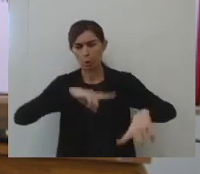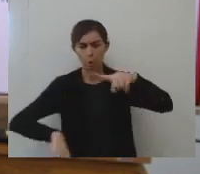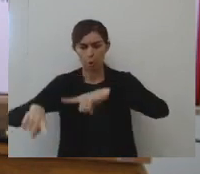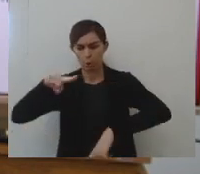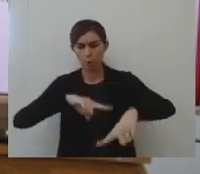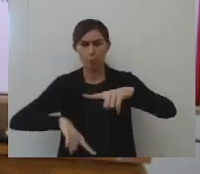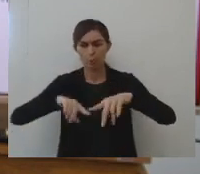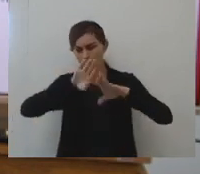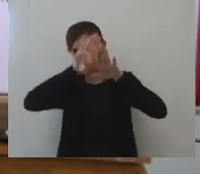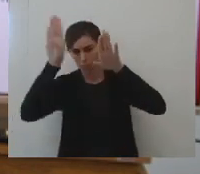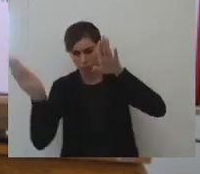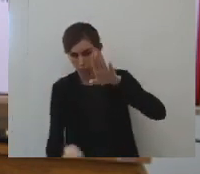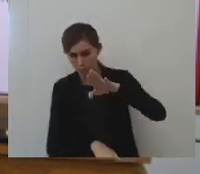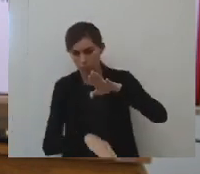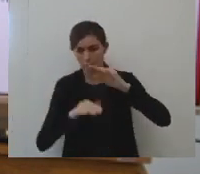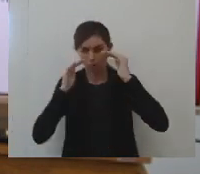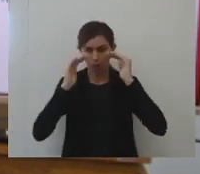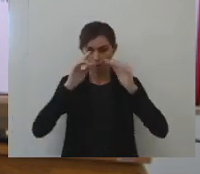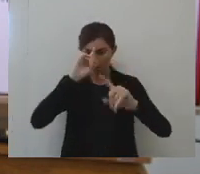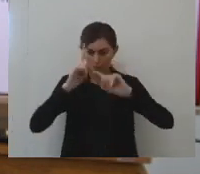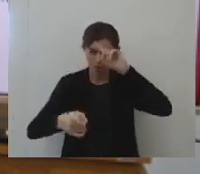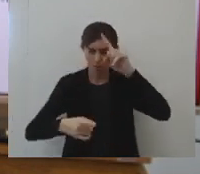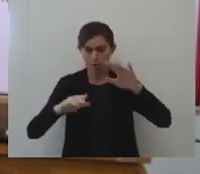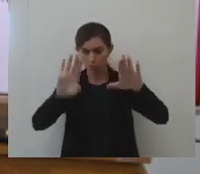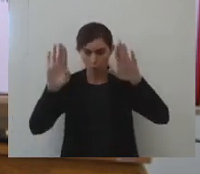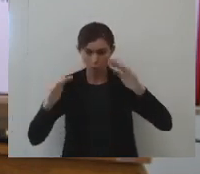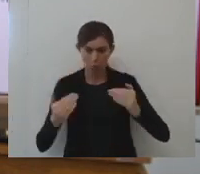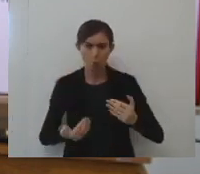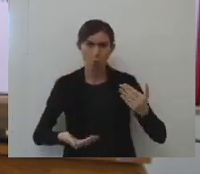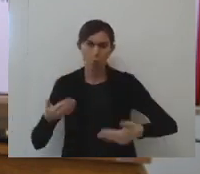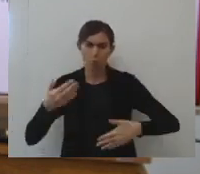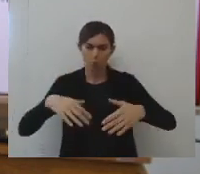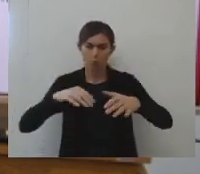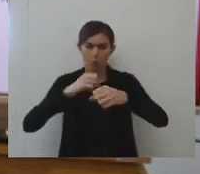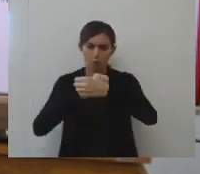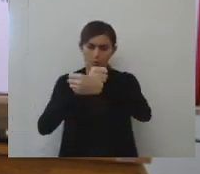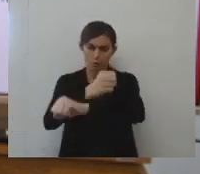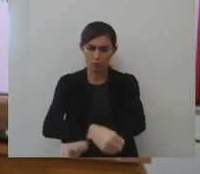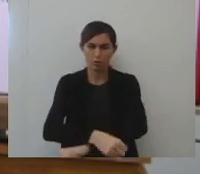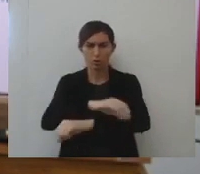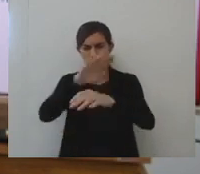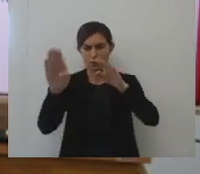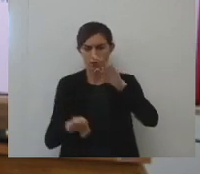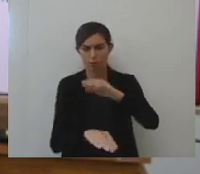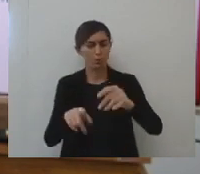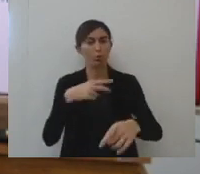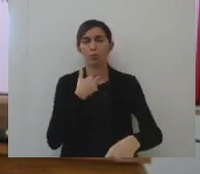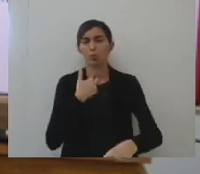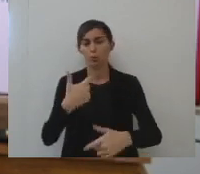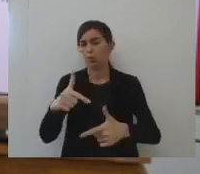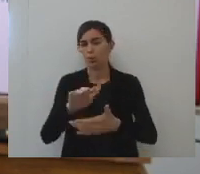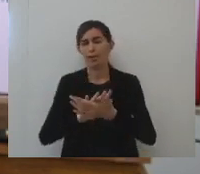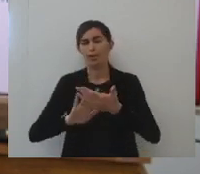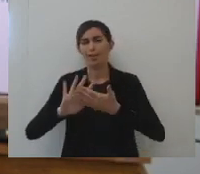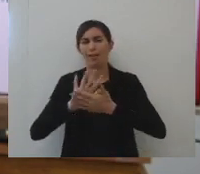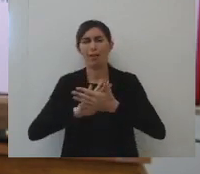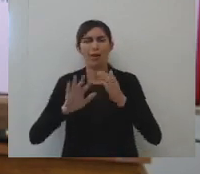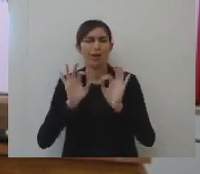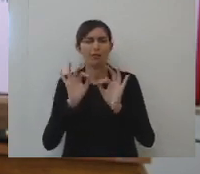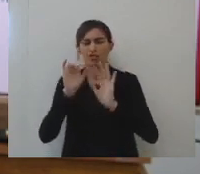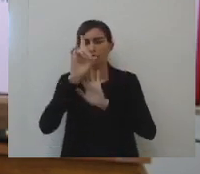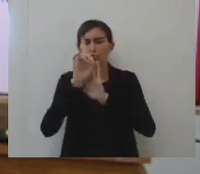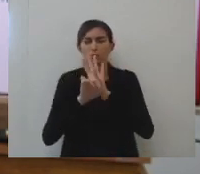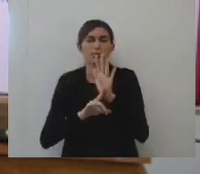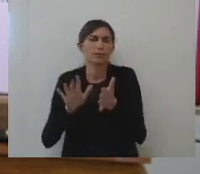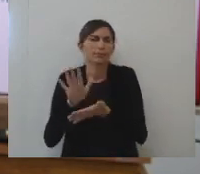de sujeição, ou seja, eu tinha senhores e tinham escravos. Lembrando que esses escravos não possuíam nenhum